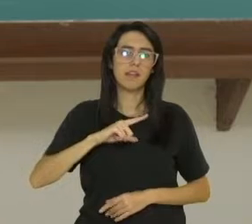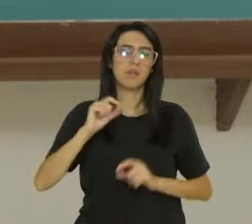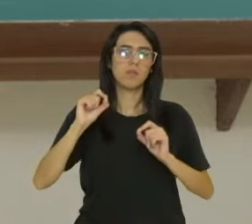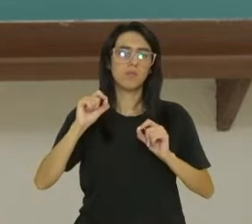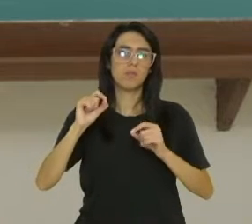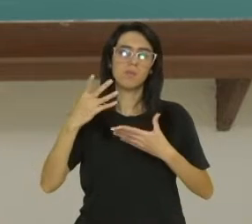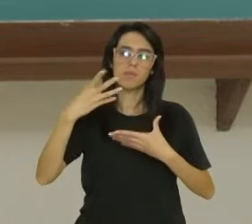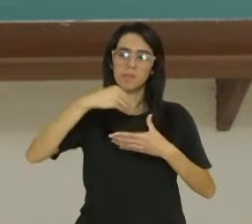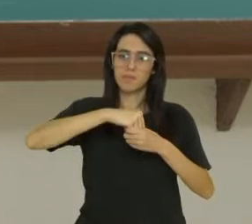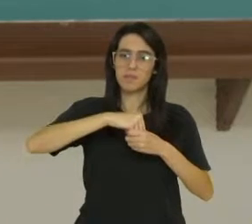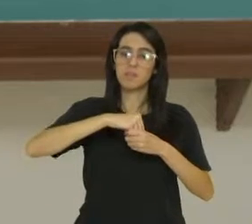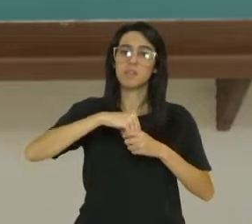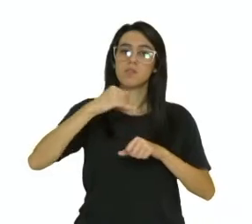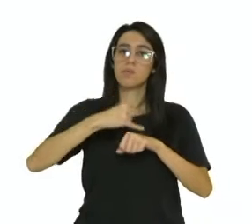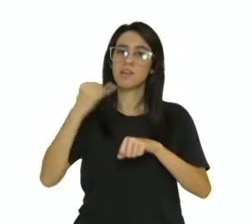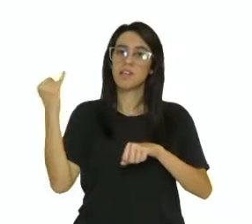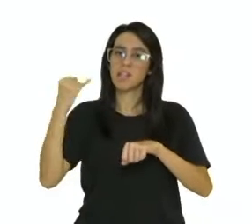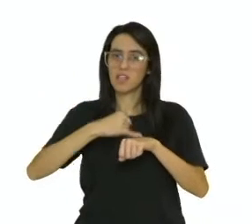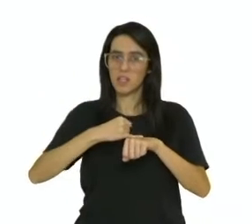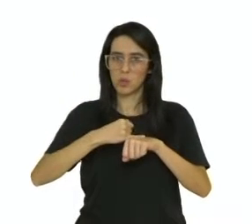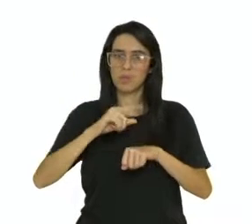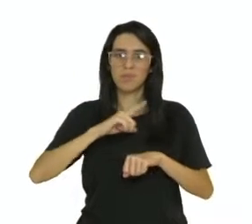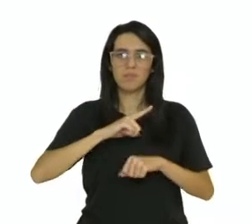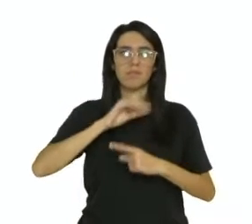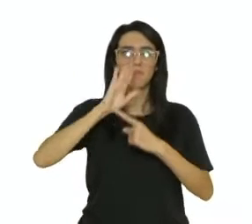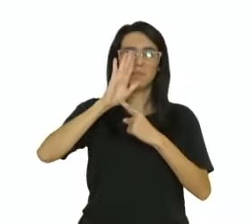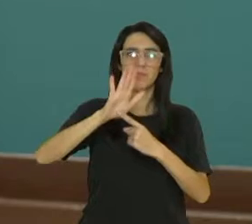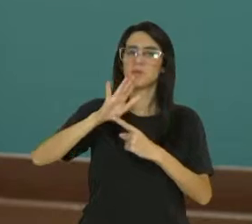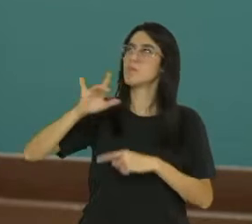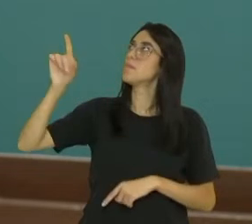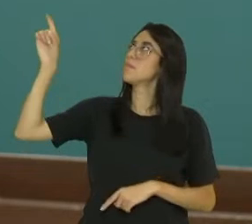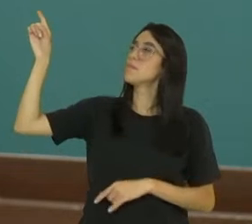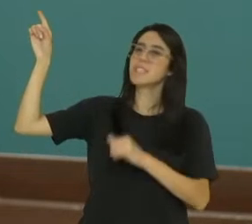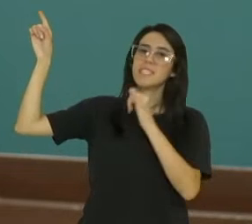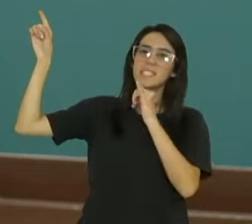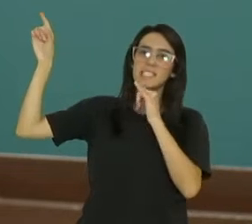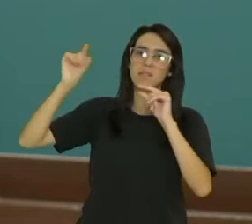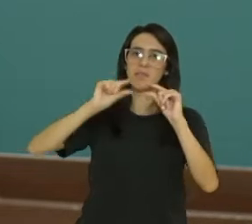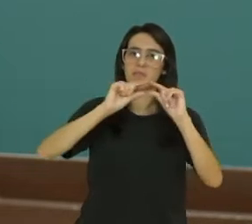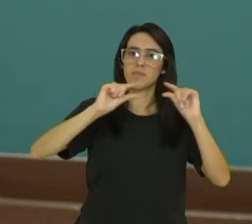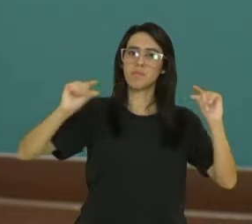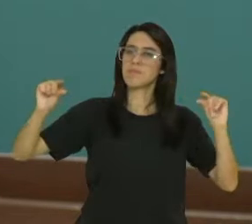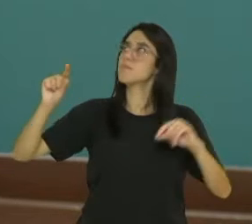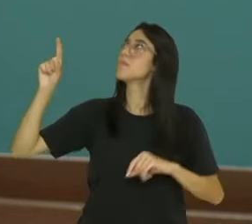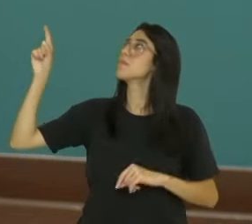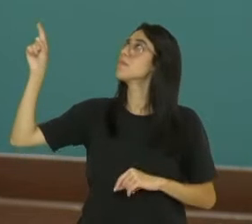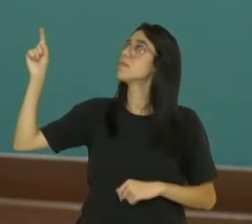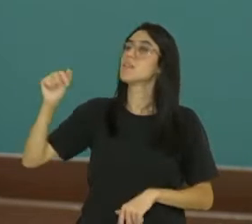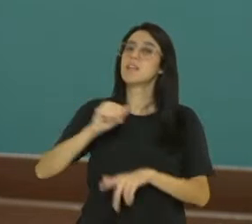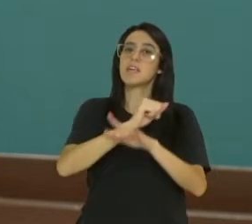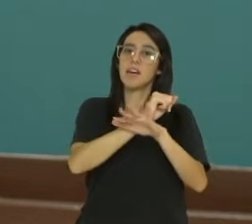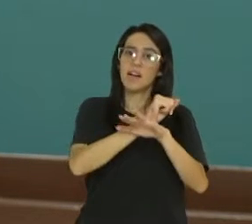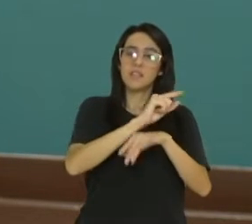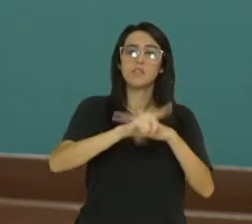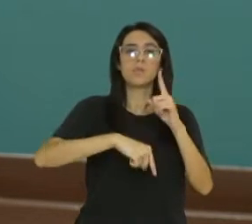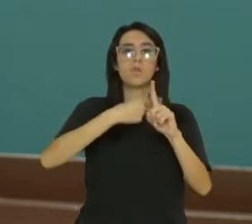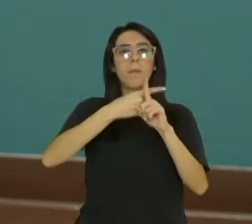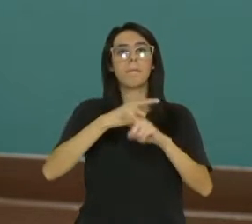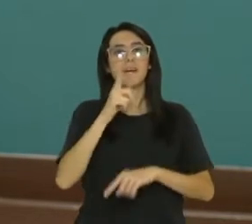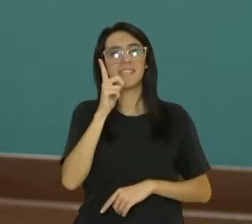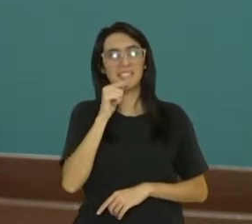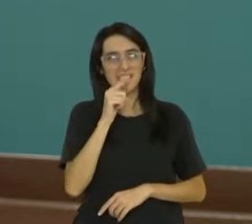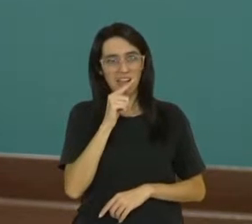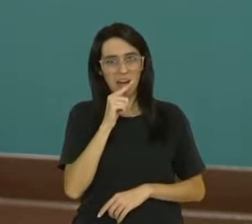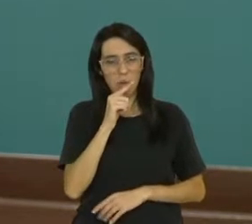aí do íon H+, ou H3O+, como nas reações aqui. HCl, que é o ácido, mais água, se